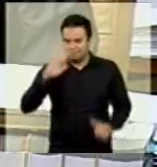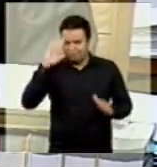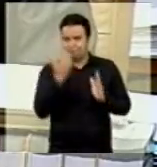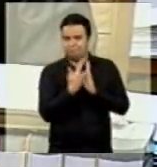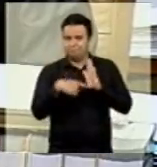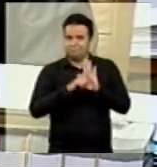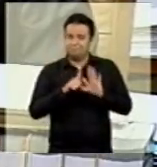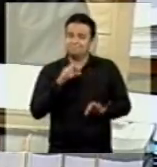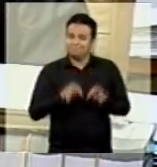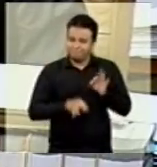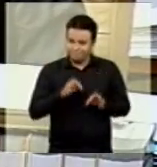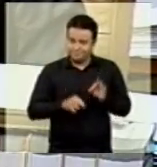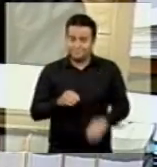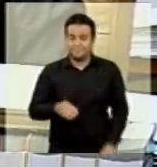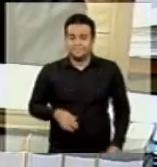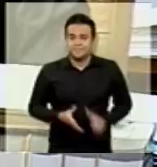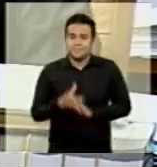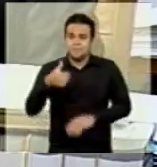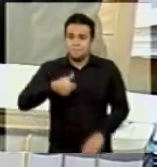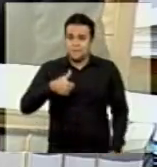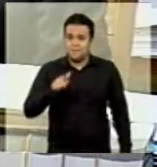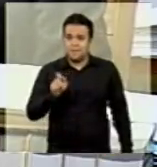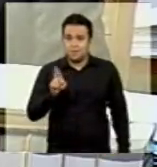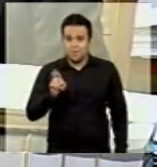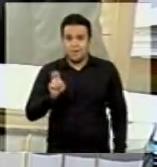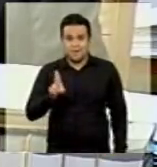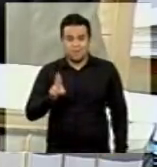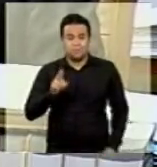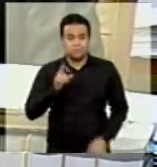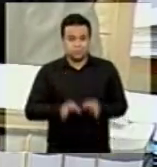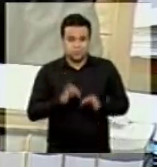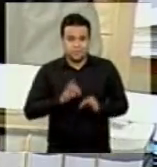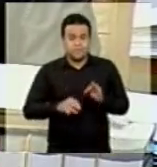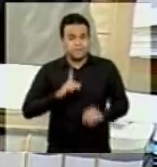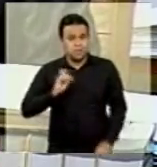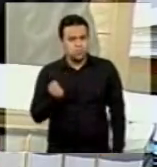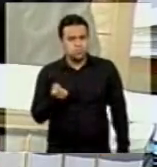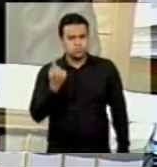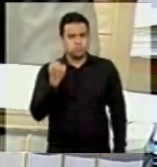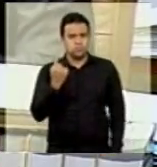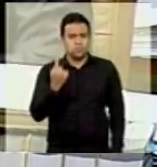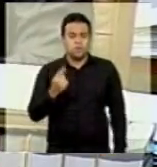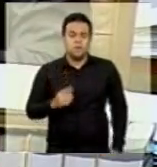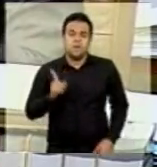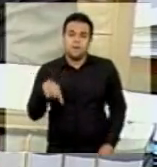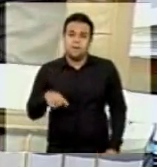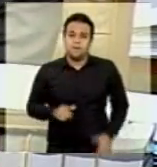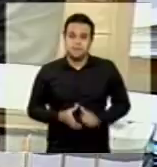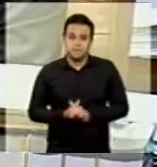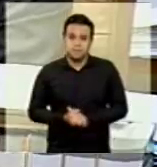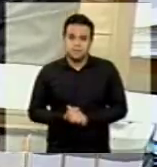ordinária dos magistrados de primeiro grau, com a única ressalva decorrente